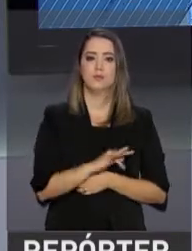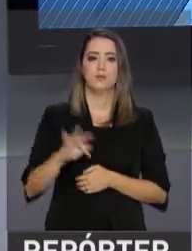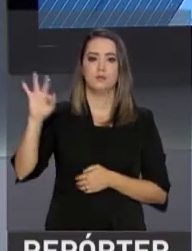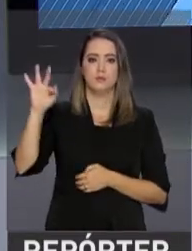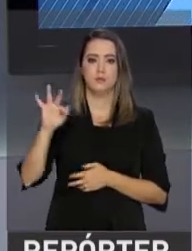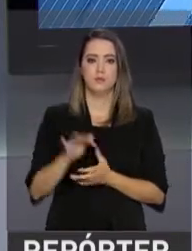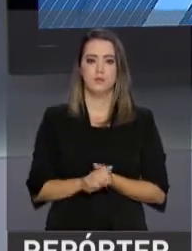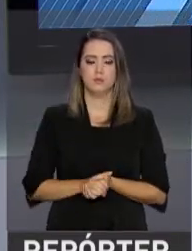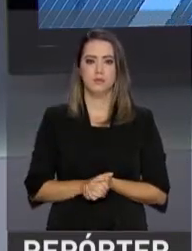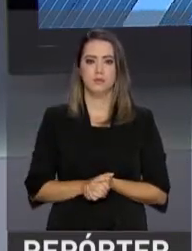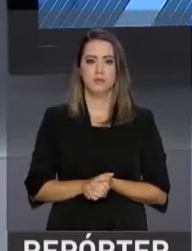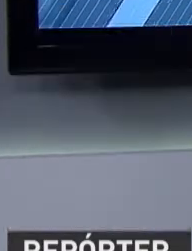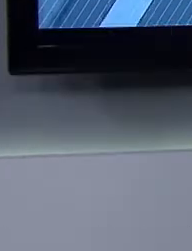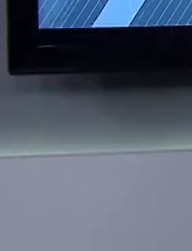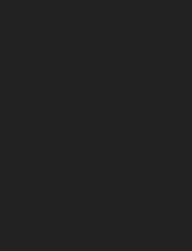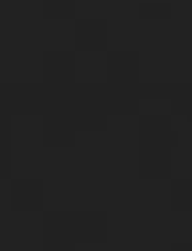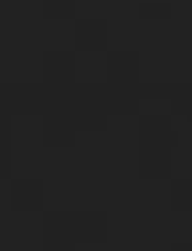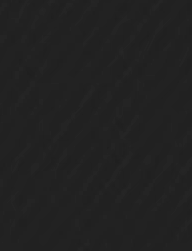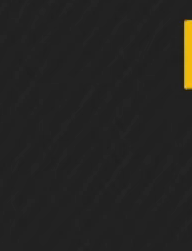do governo federal